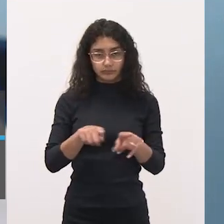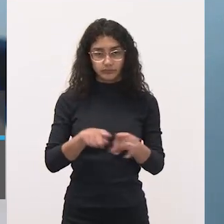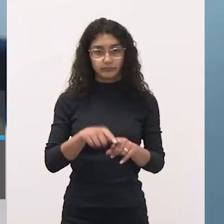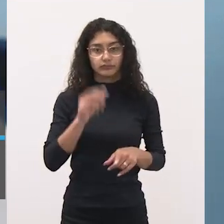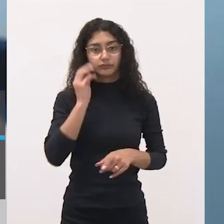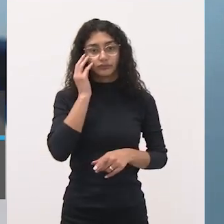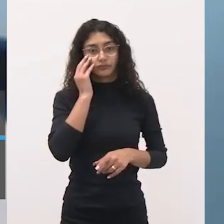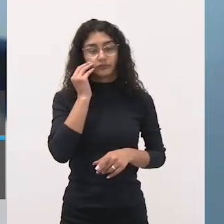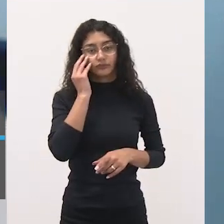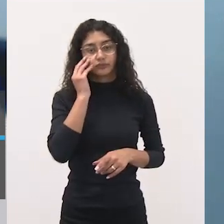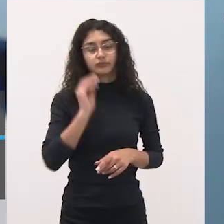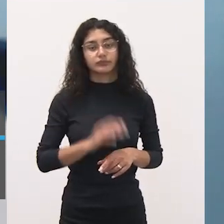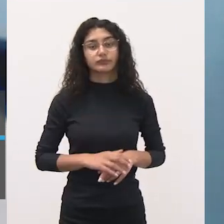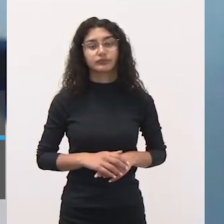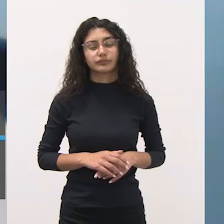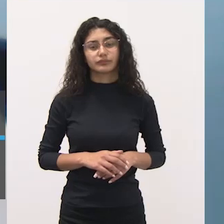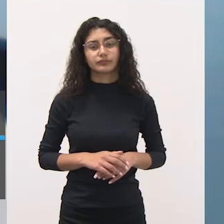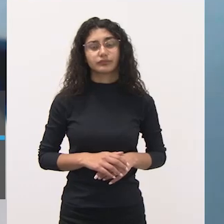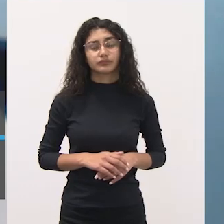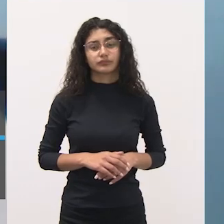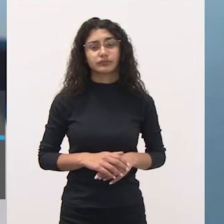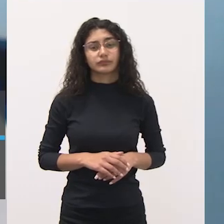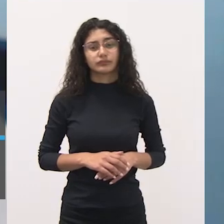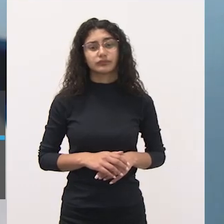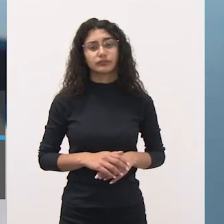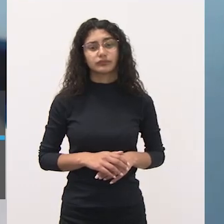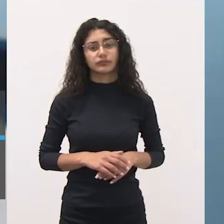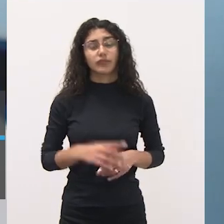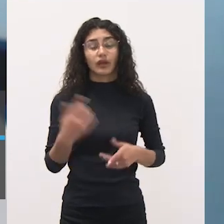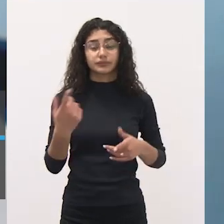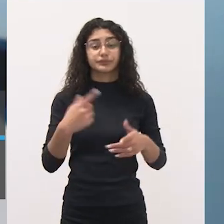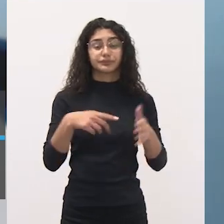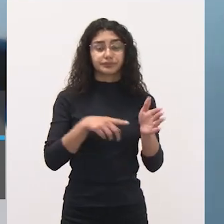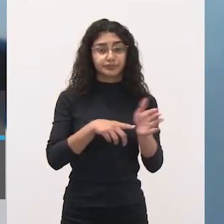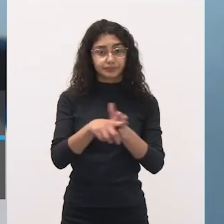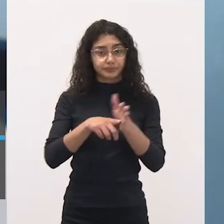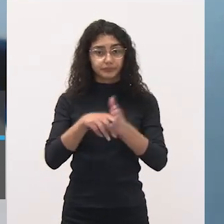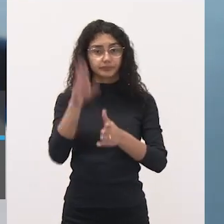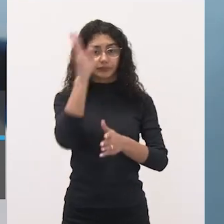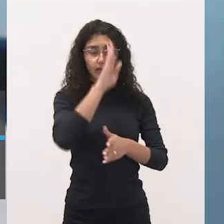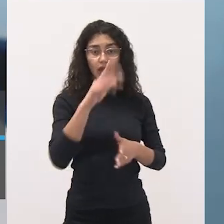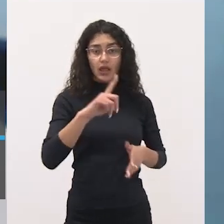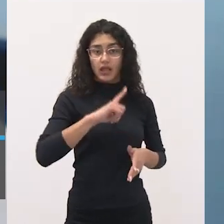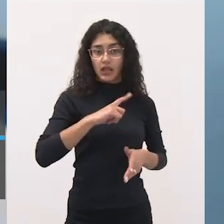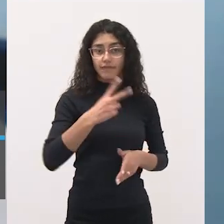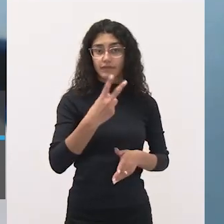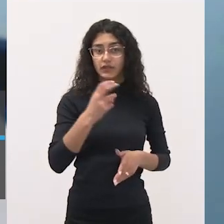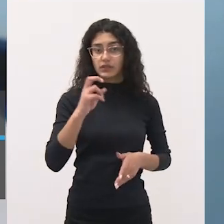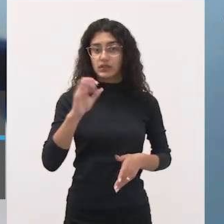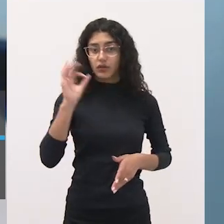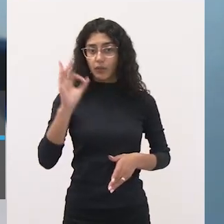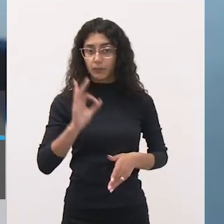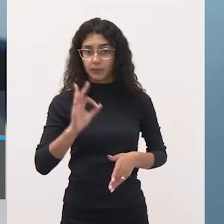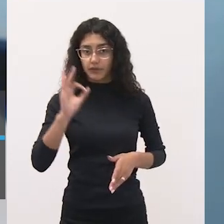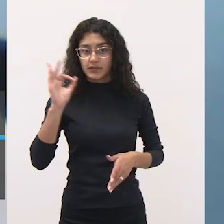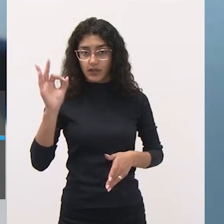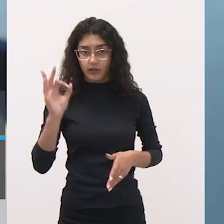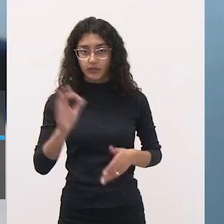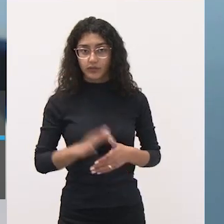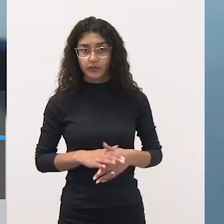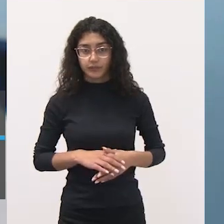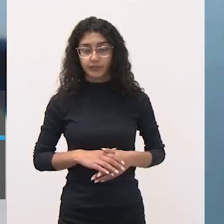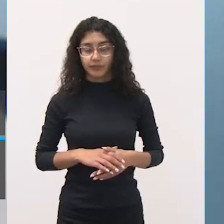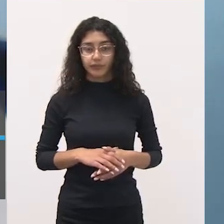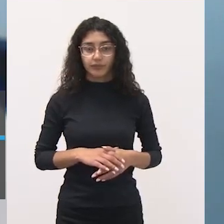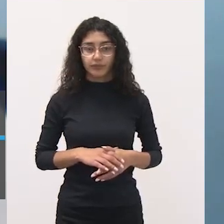no nosso serviço e nas estatísticas brasileiras, nós temos 25% de